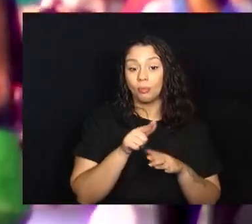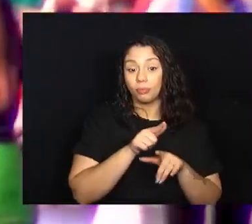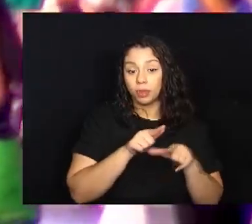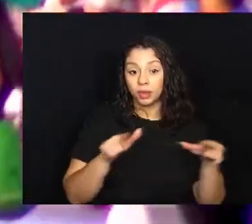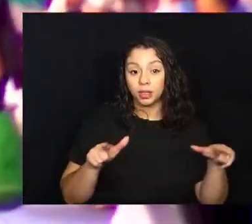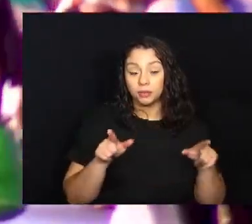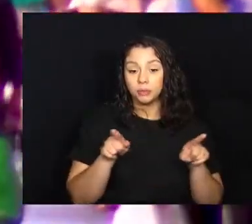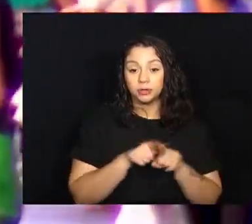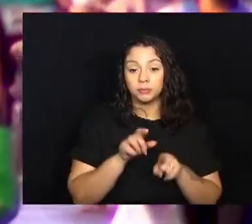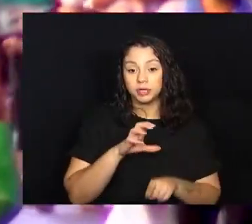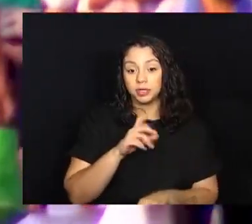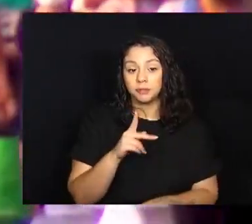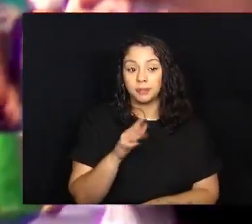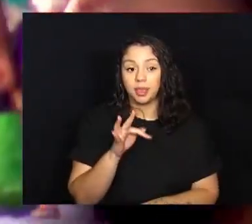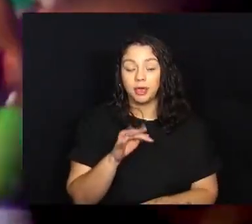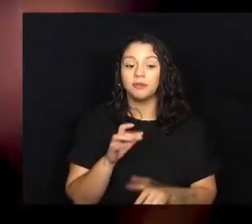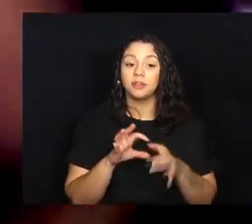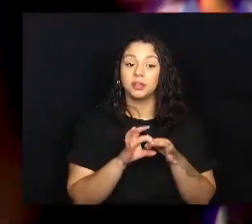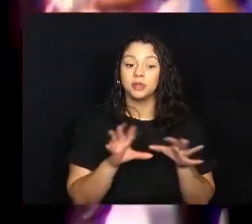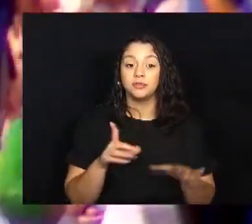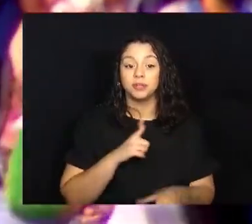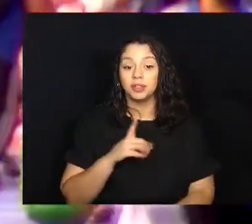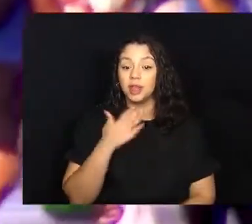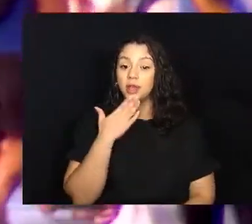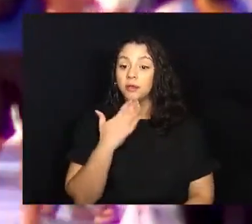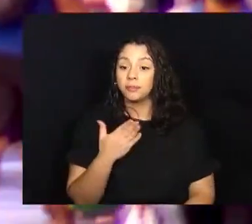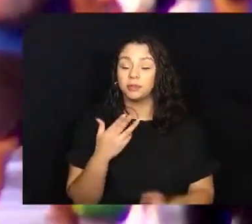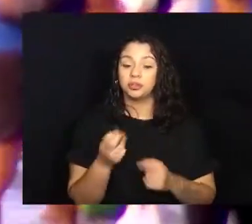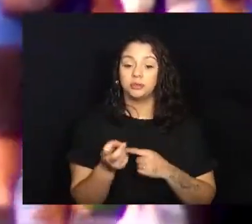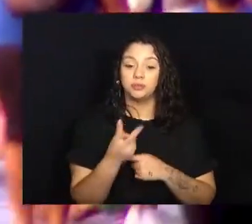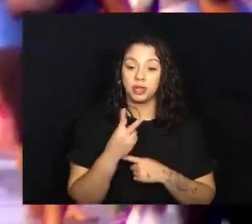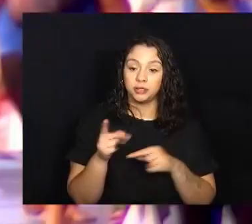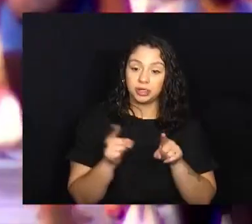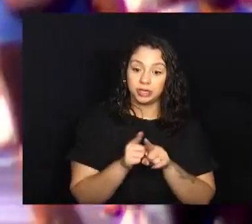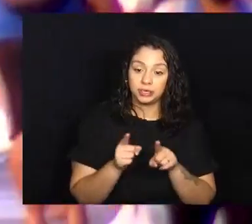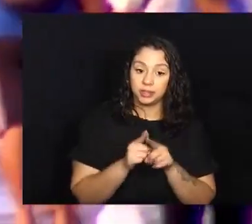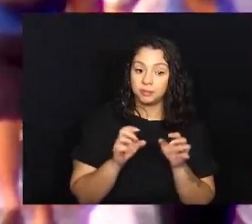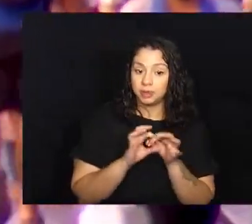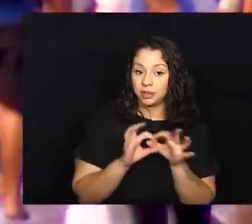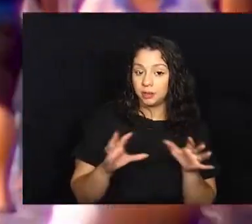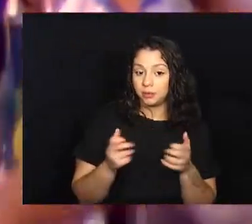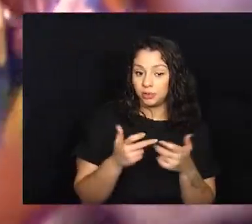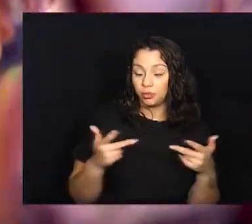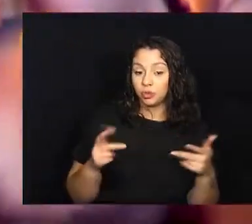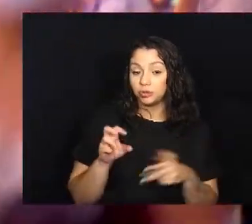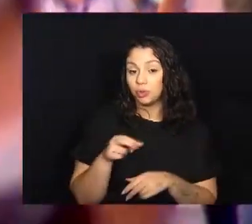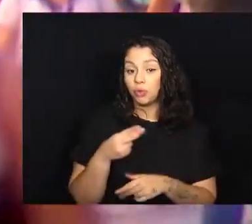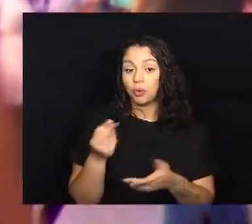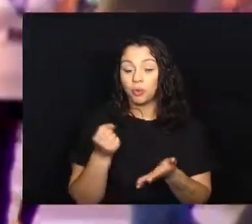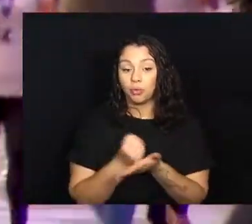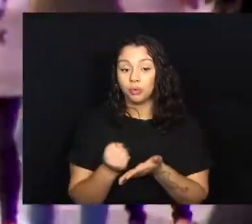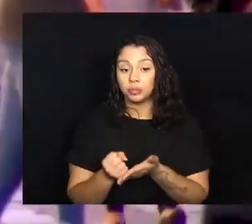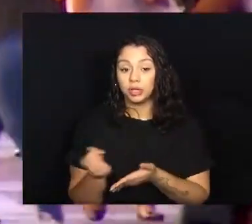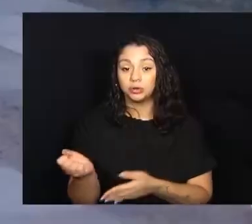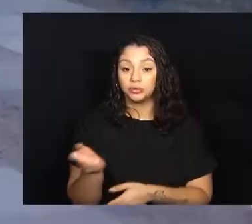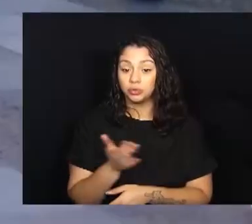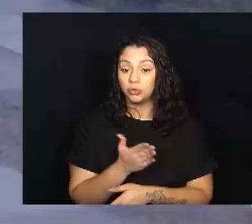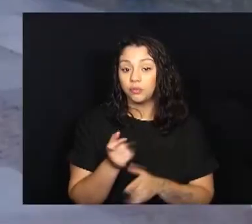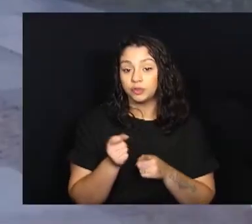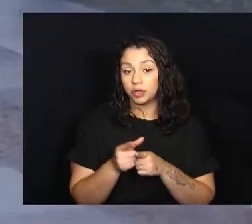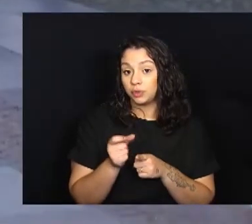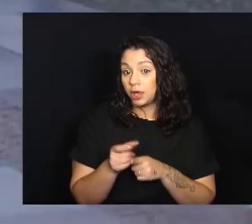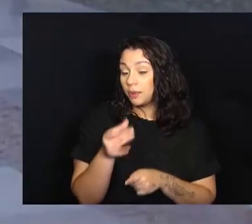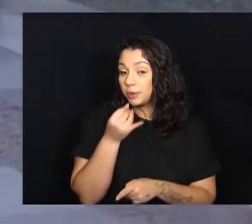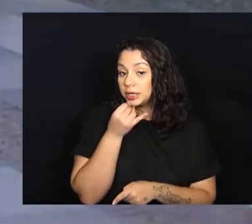voltar a comprar a prazo, pedir empréstimos, abrir crediário ou fazer um novo contrato de aluguel, por exemplo.